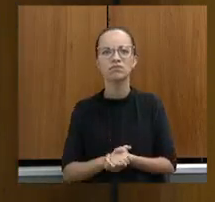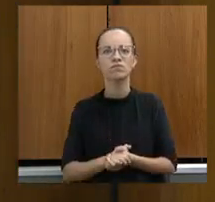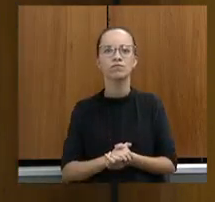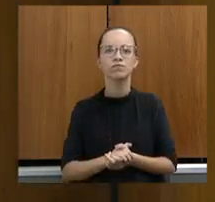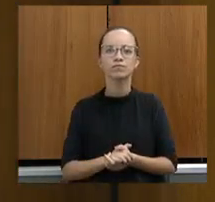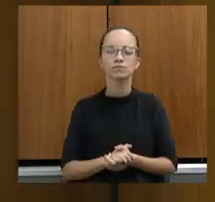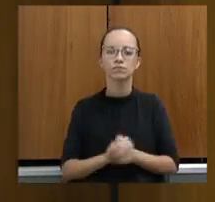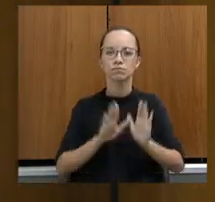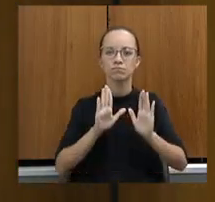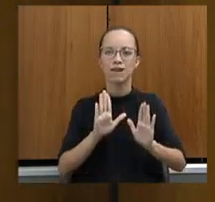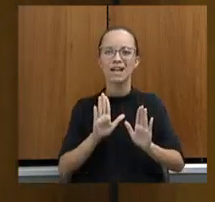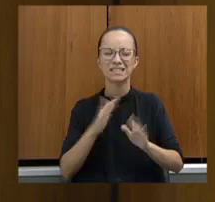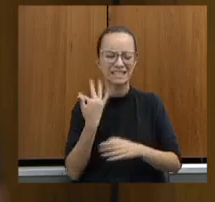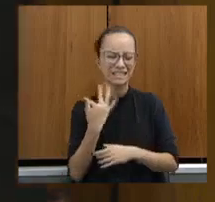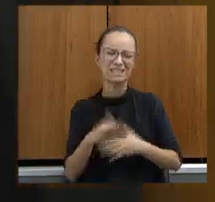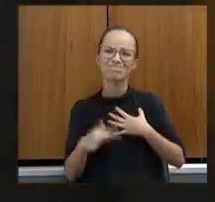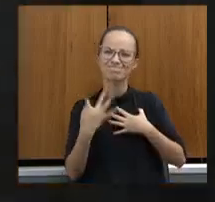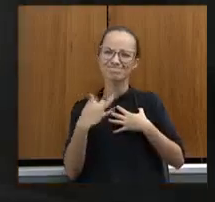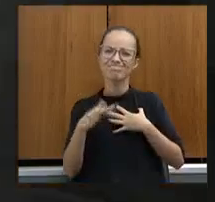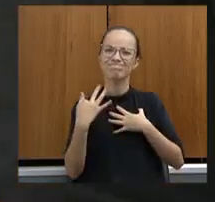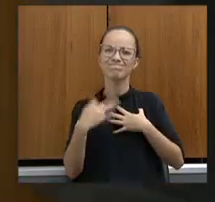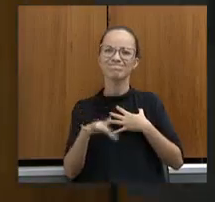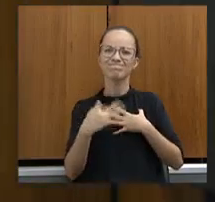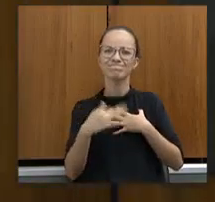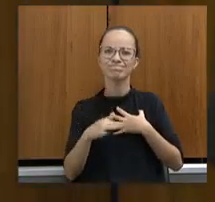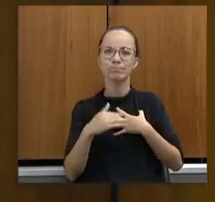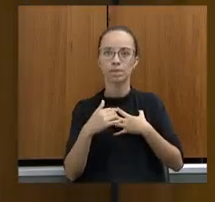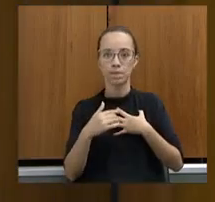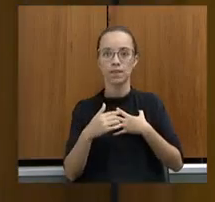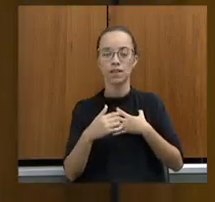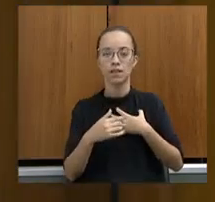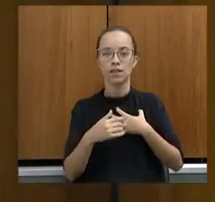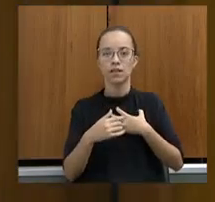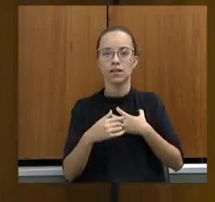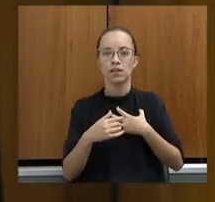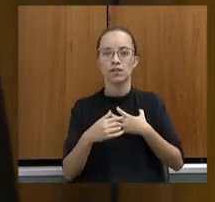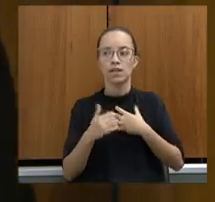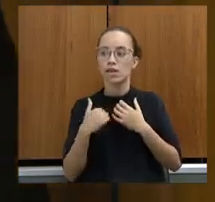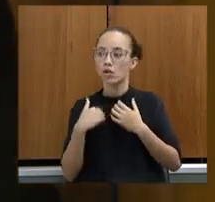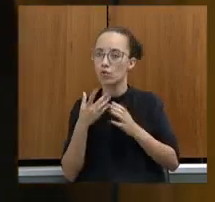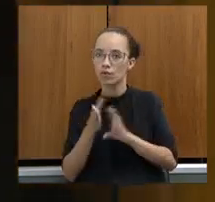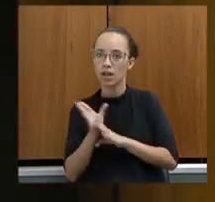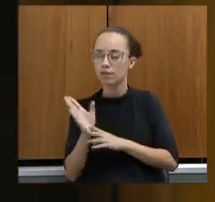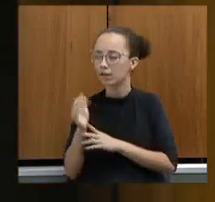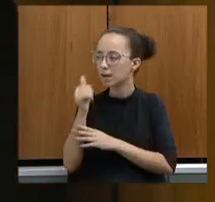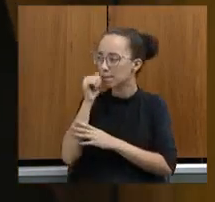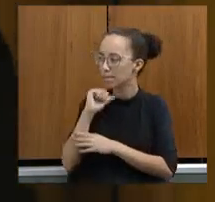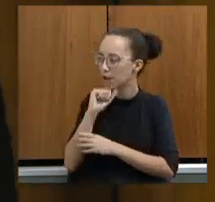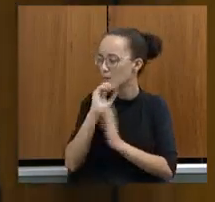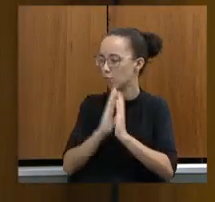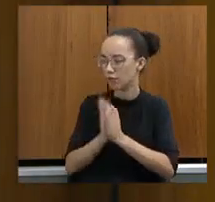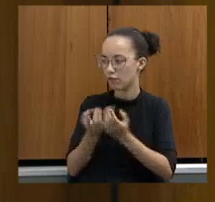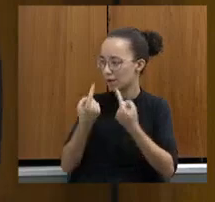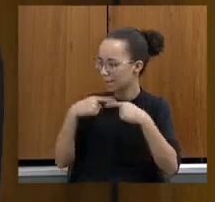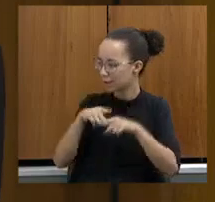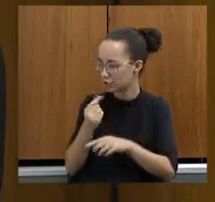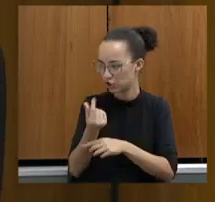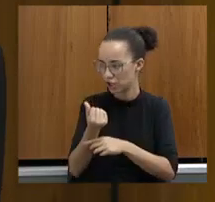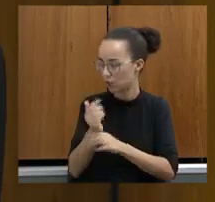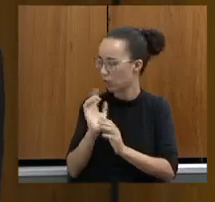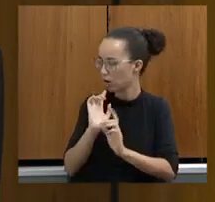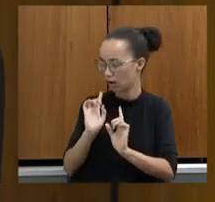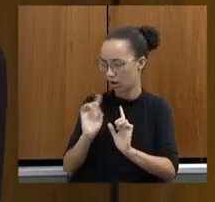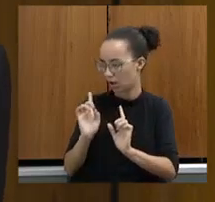o que mais me doeu é orientava minha mãe com 90 anos mãe não pega empréstimo mãe não pega impresso